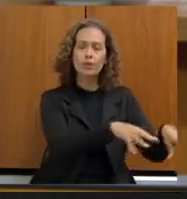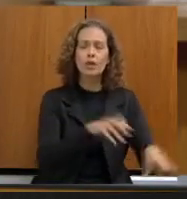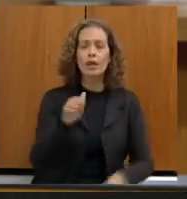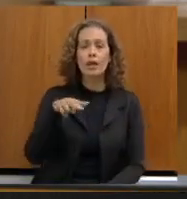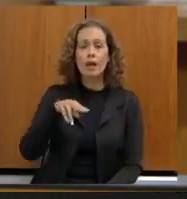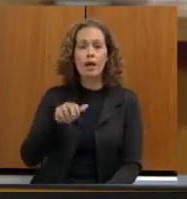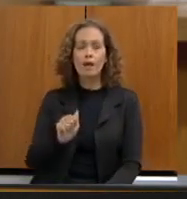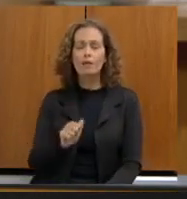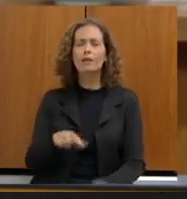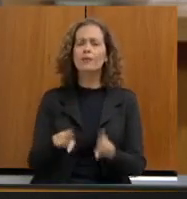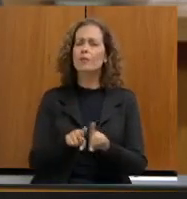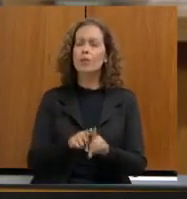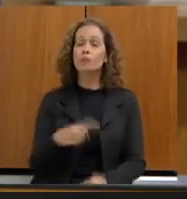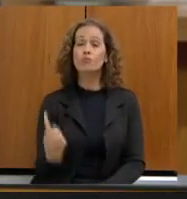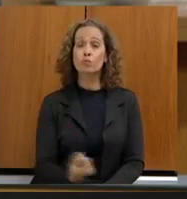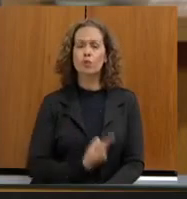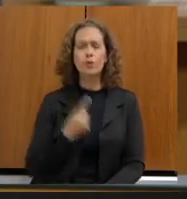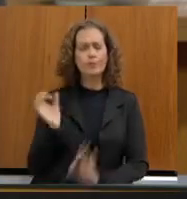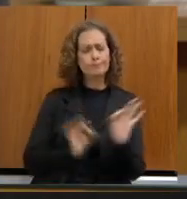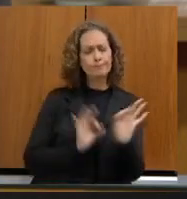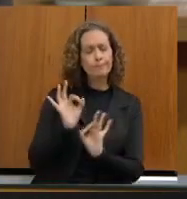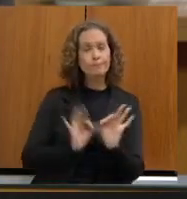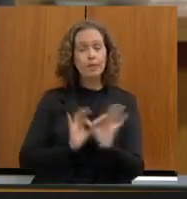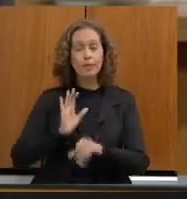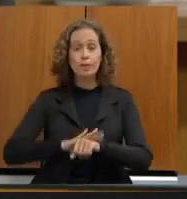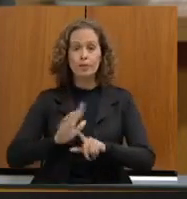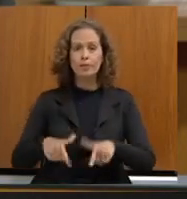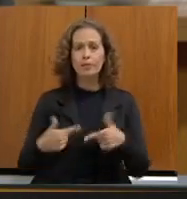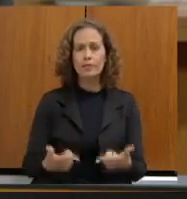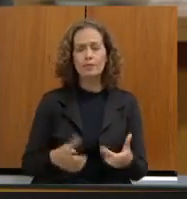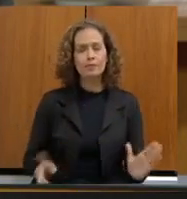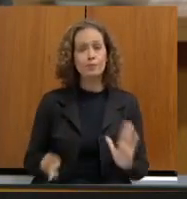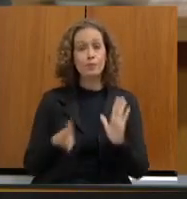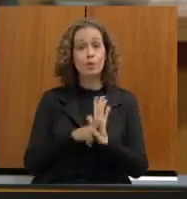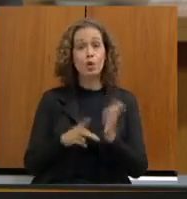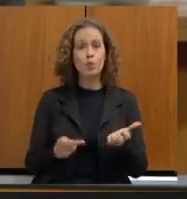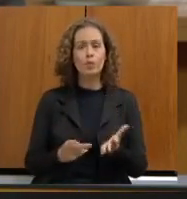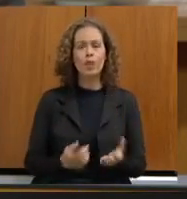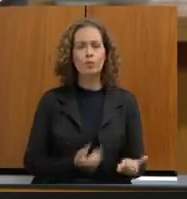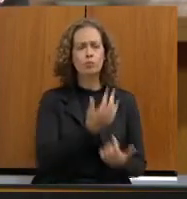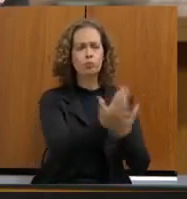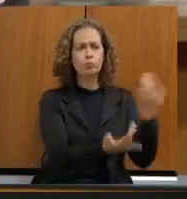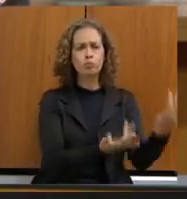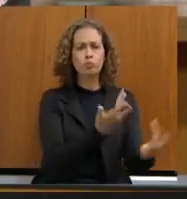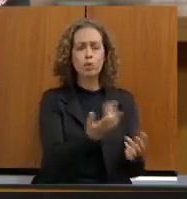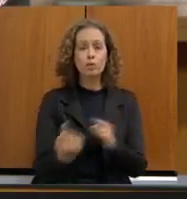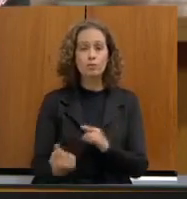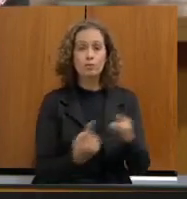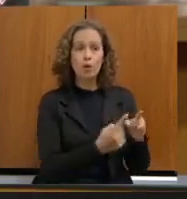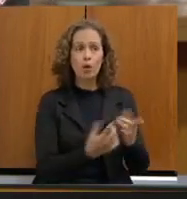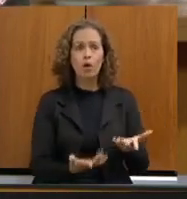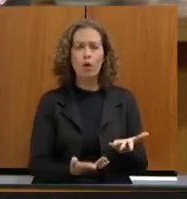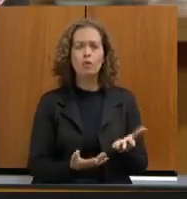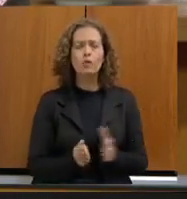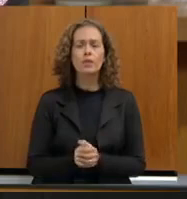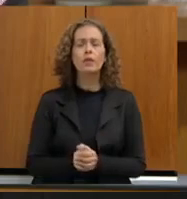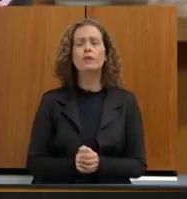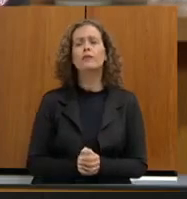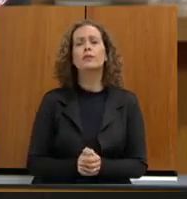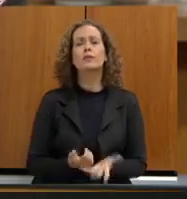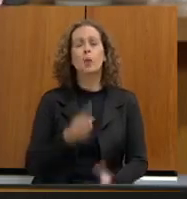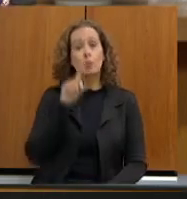nós estamos preparando uma ação específica para combate a incêndio durante o período dos incêndios em vegetação